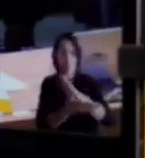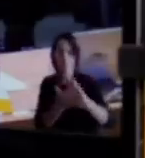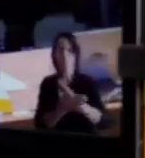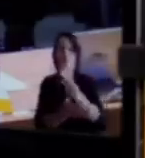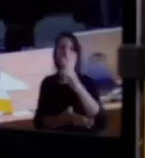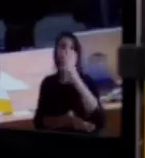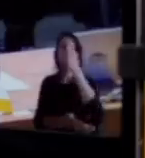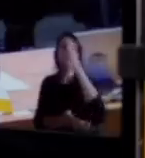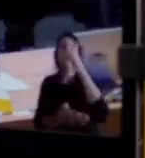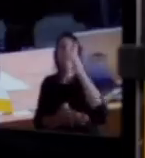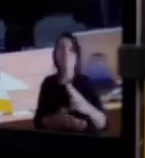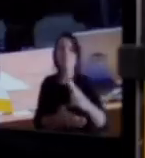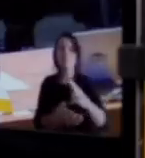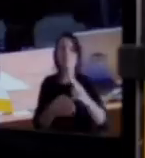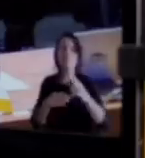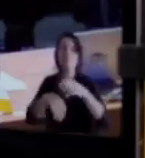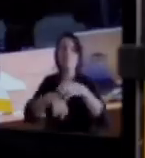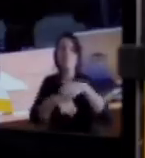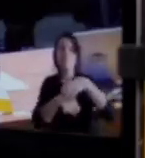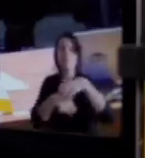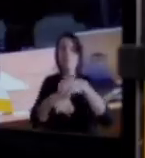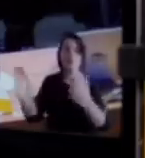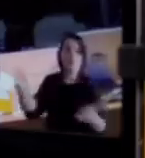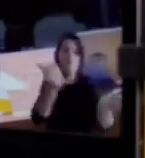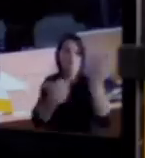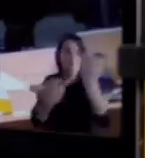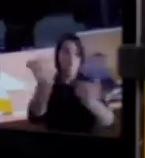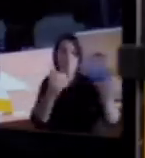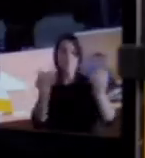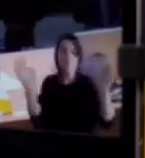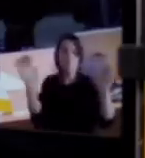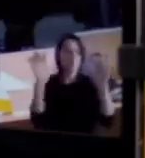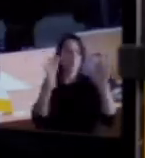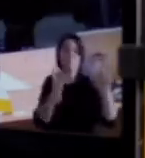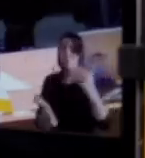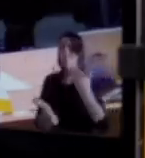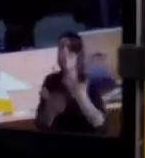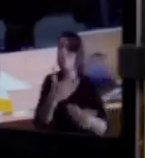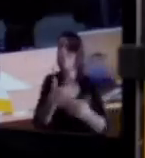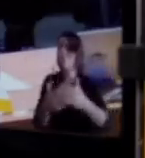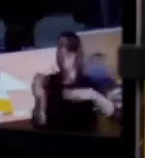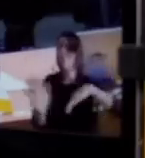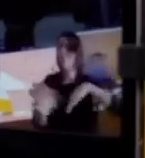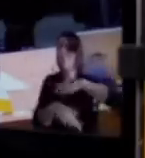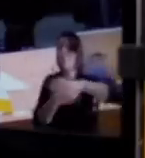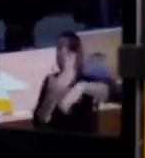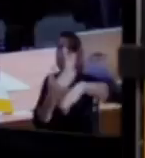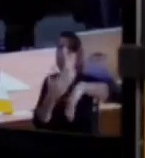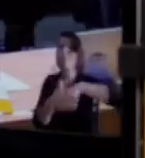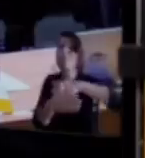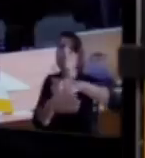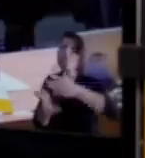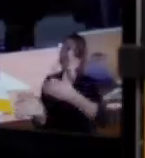e turismo que a gente se convocados para irem a Brasília para fazer o que ele vinha para quem não